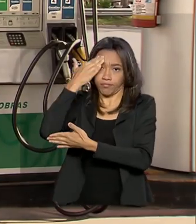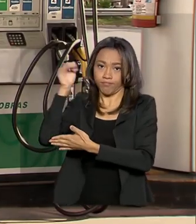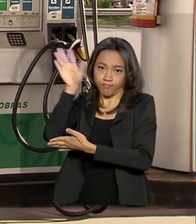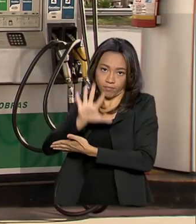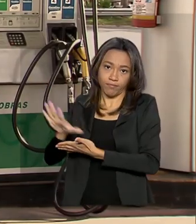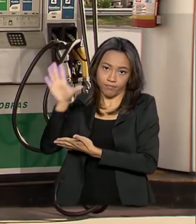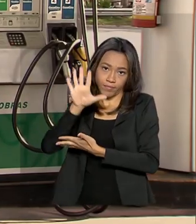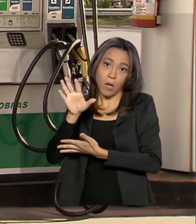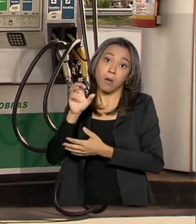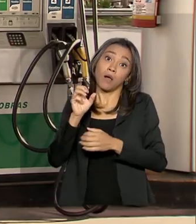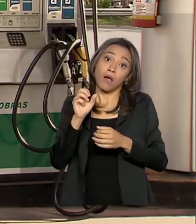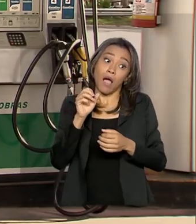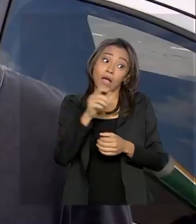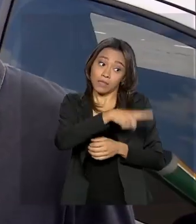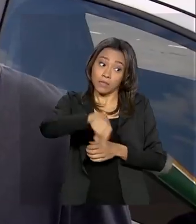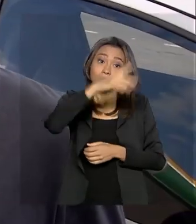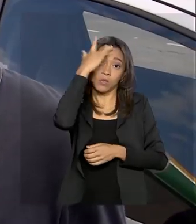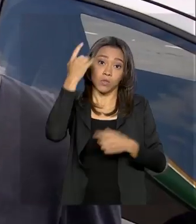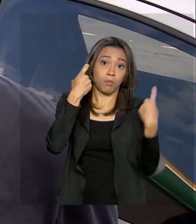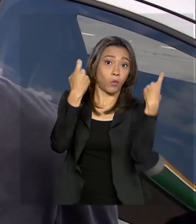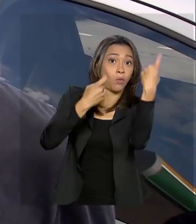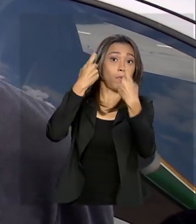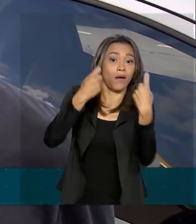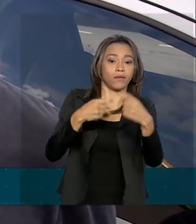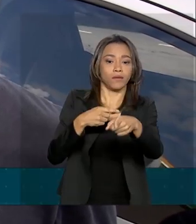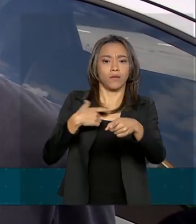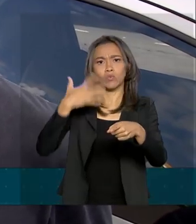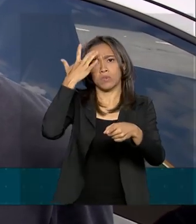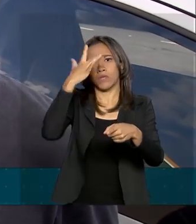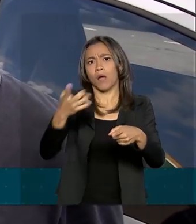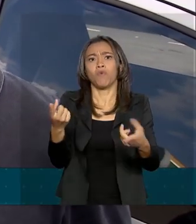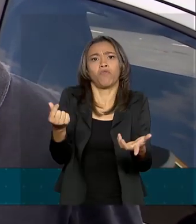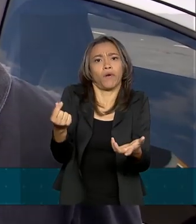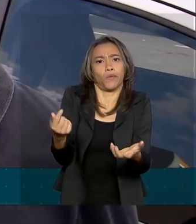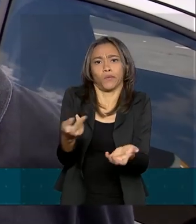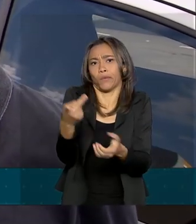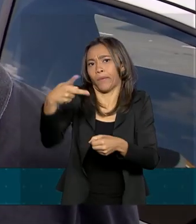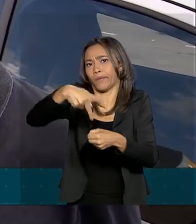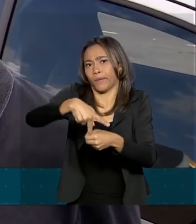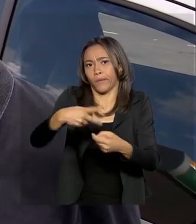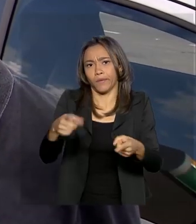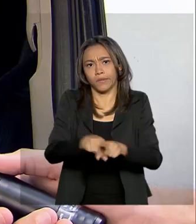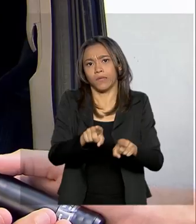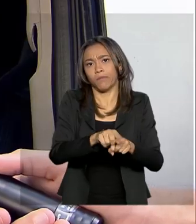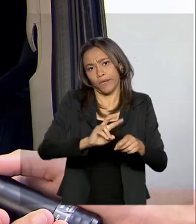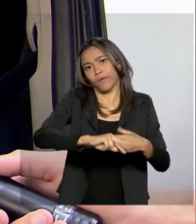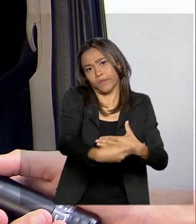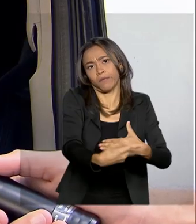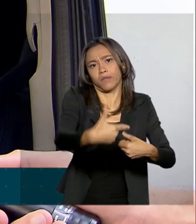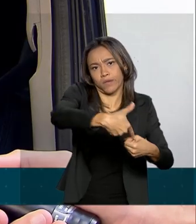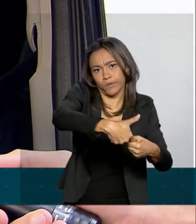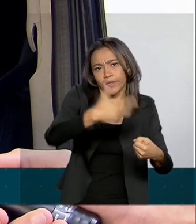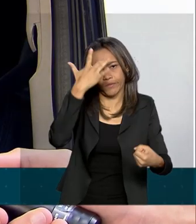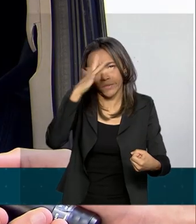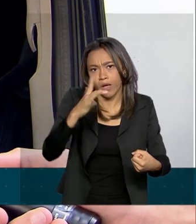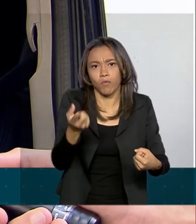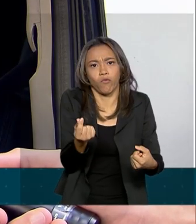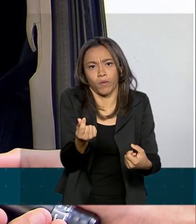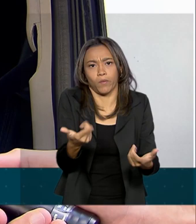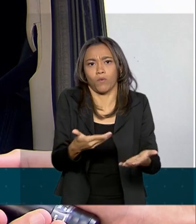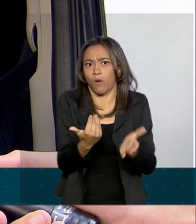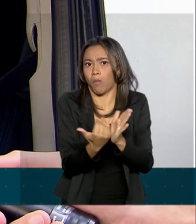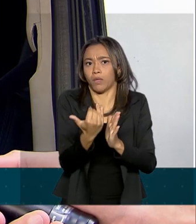muita gente fica preocupada. A gente não sabe para onde pode ir o preço do petróleo e, consequentemente, da gasolina. E se preocupa bastante porque,